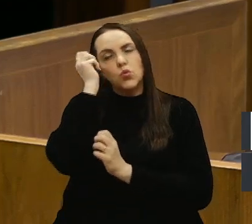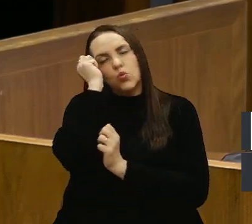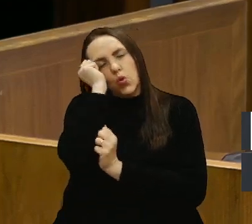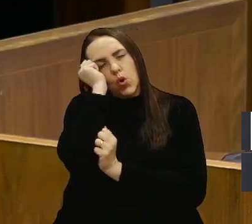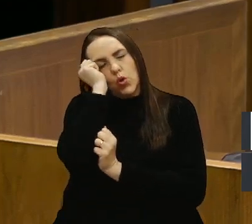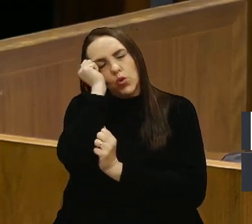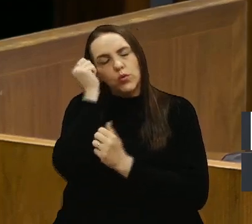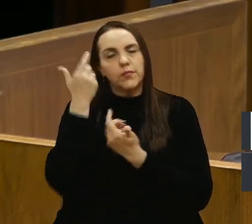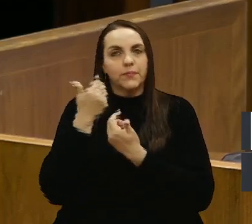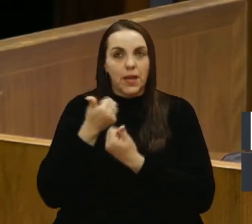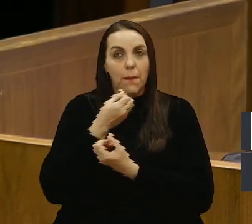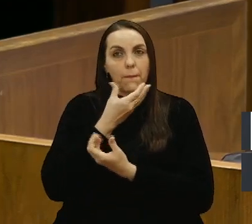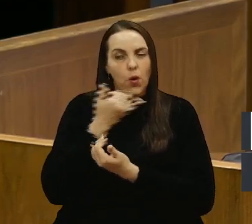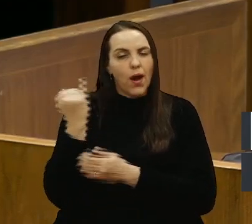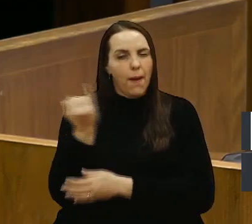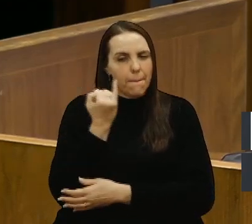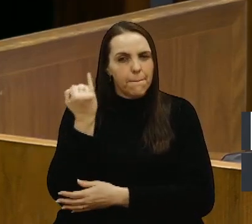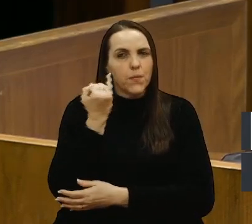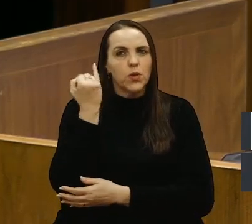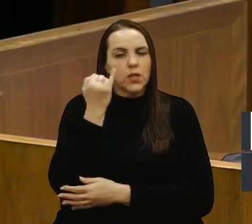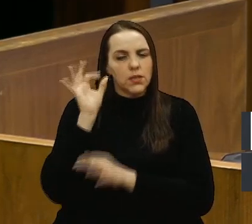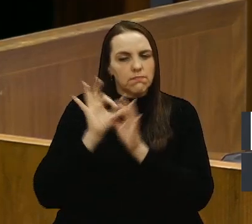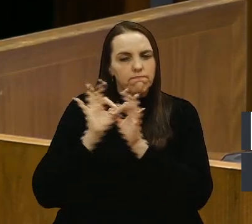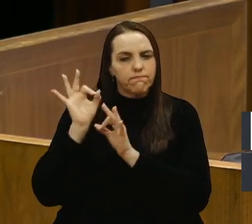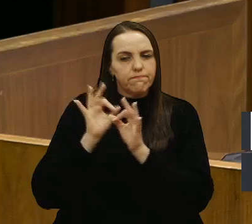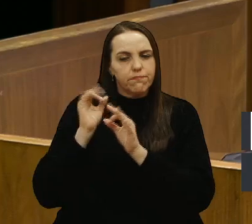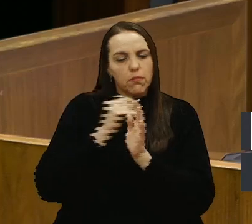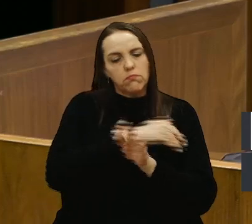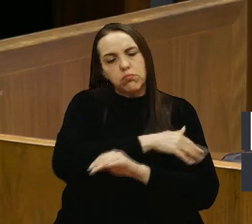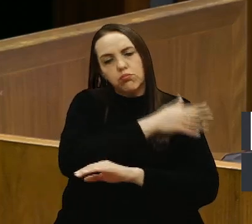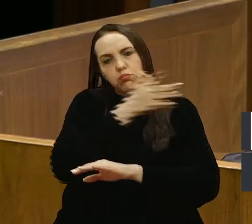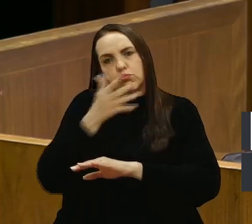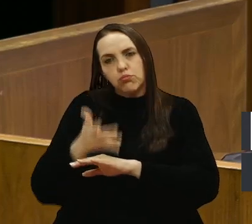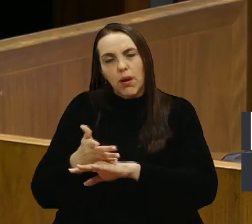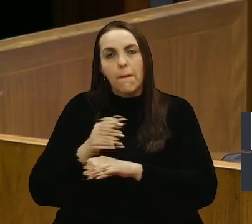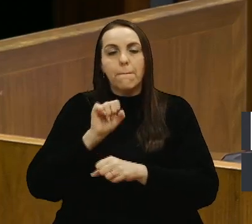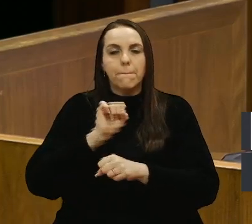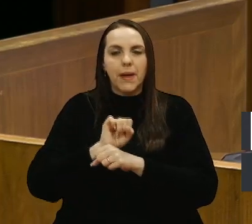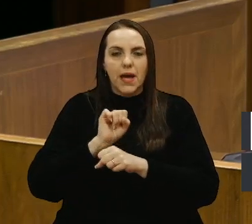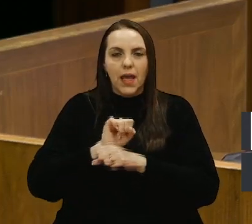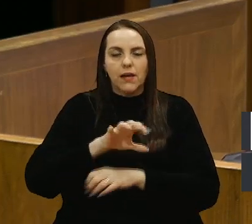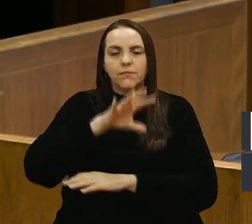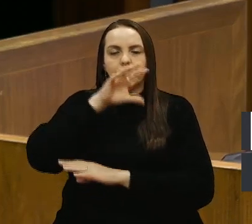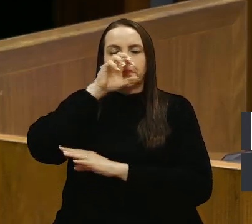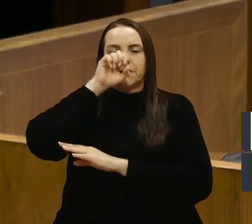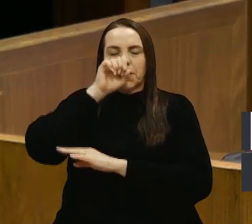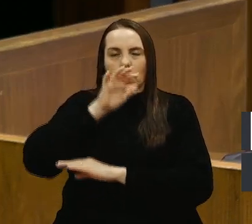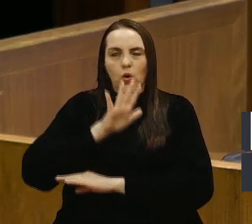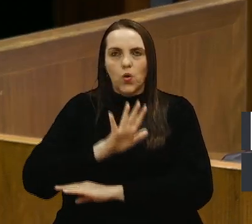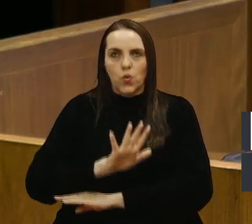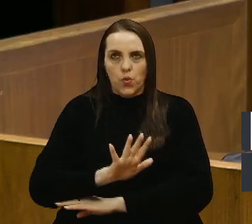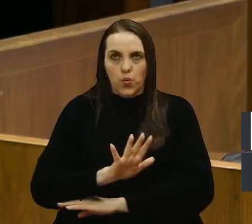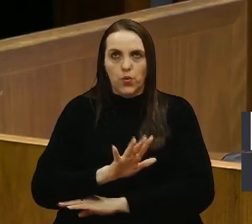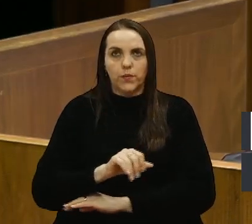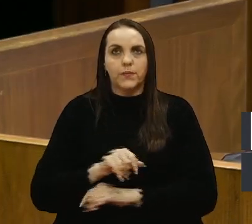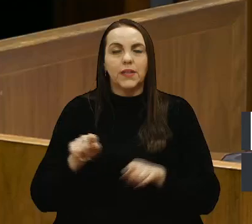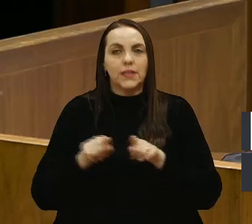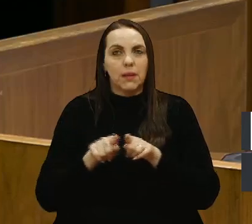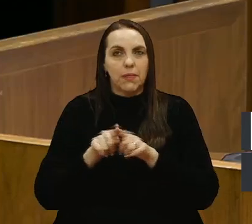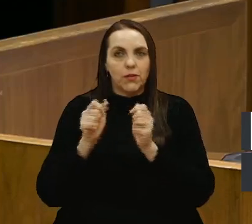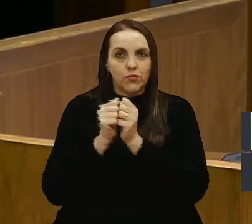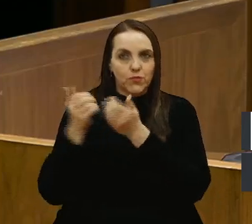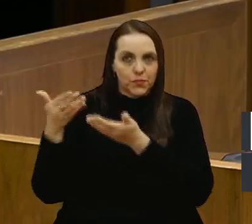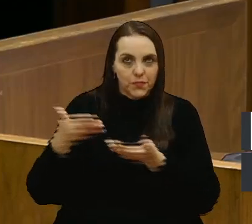do sono, a importância de, ao longo do dia, fazer pausas para a respiração. Também estará